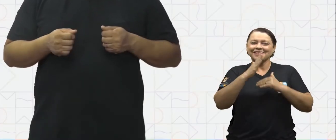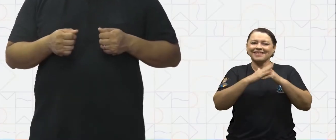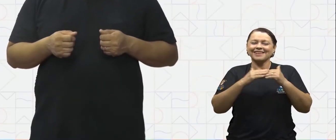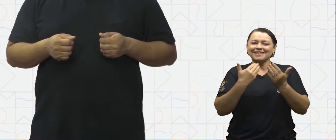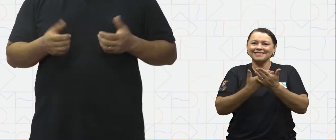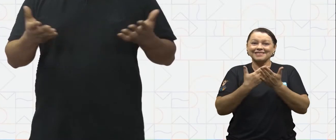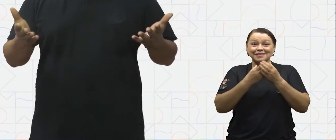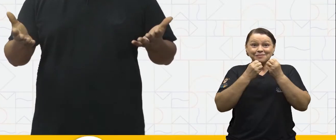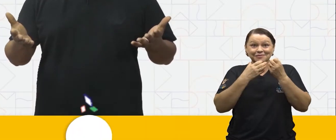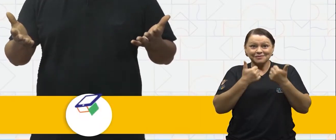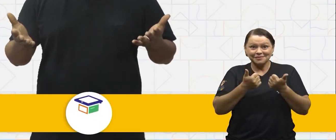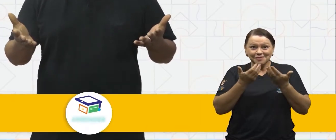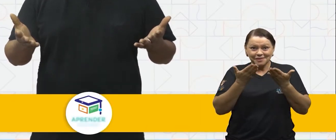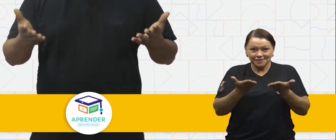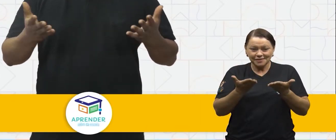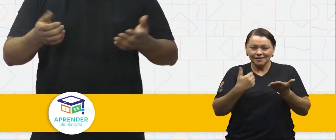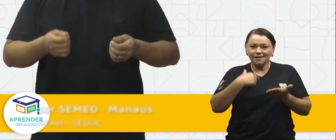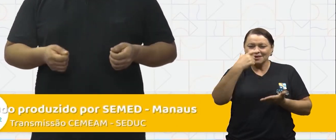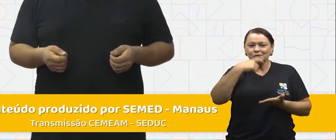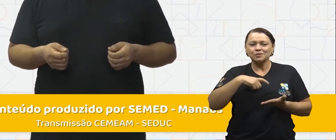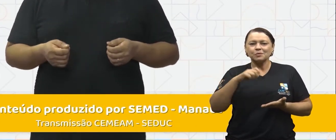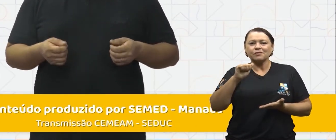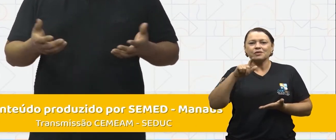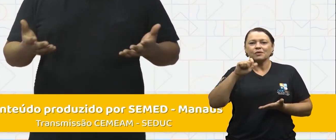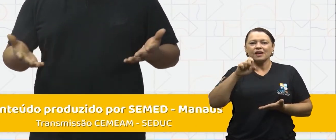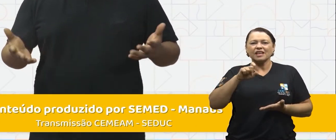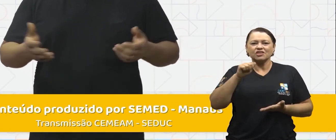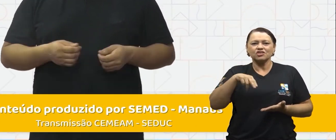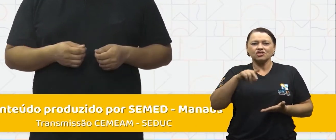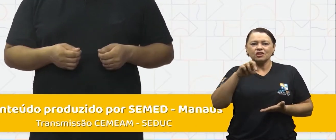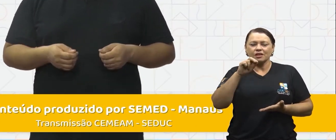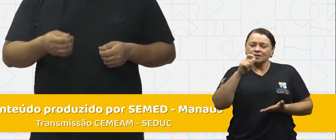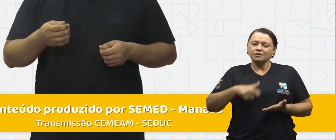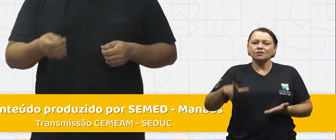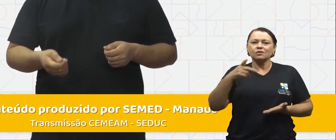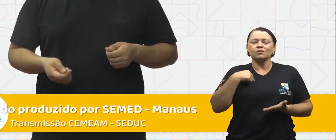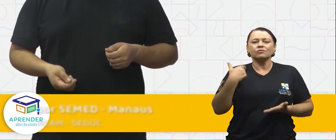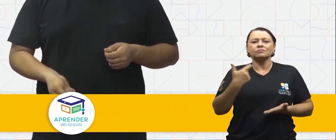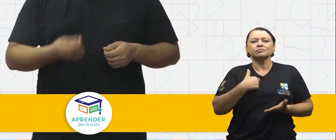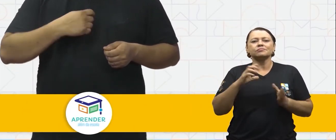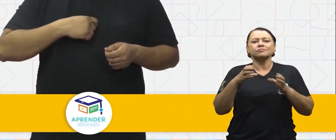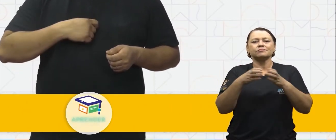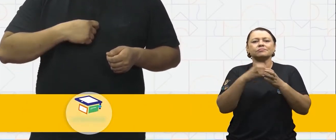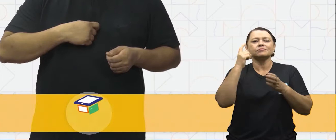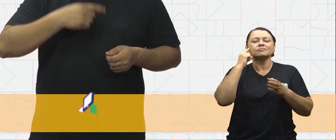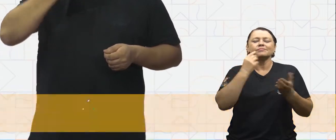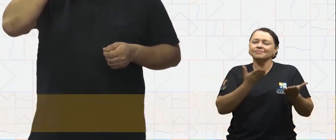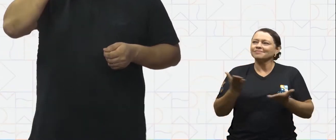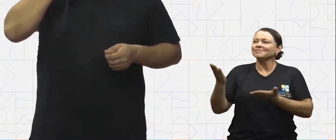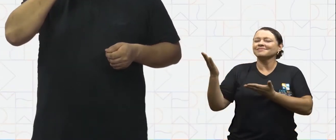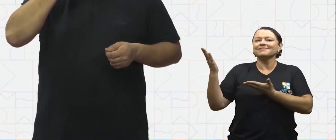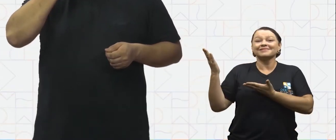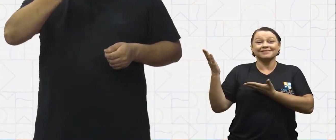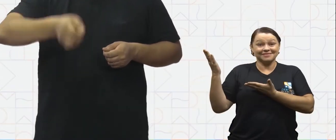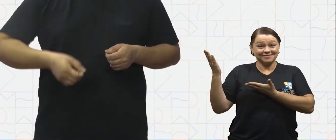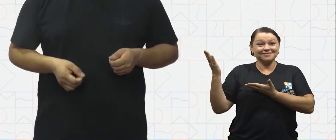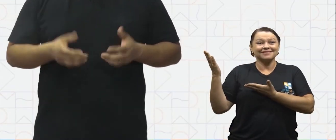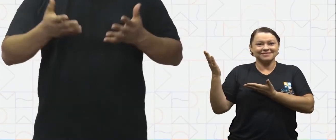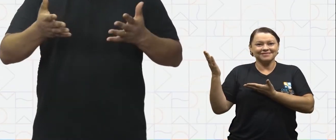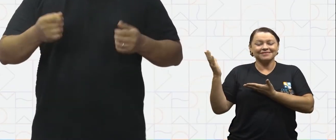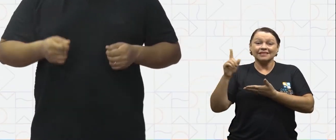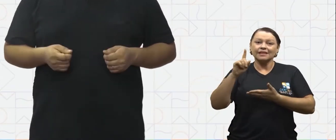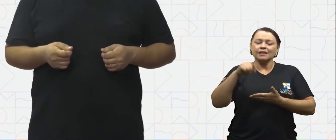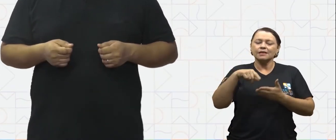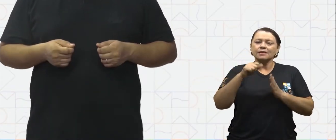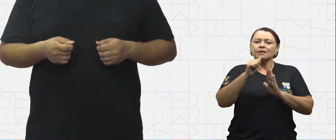Olá, queridos estudantes, tudo bem com você? Aqui é o professor Alexandre novamente e o meu sinal na comunidade surda é este.